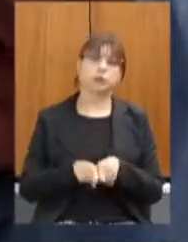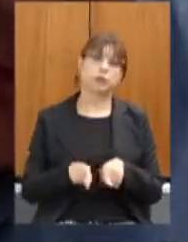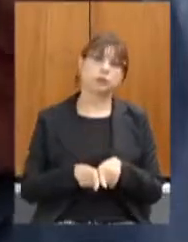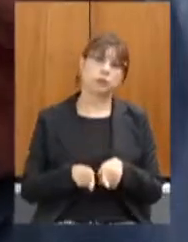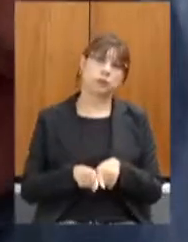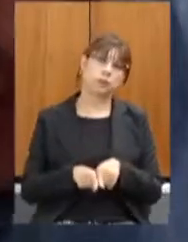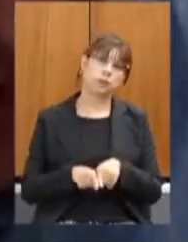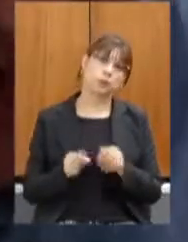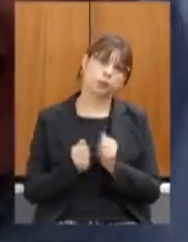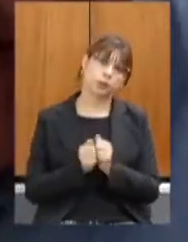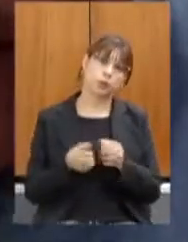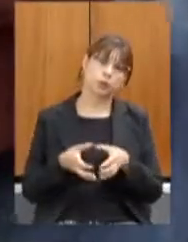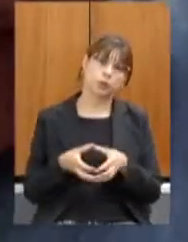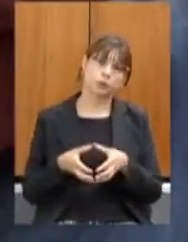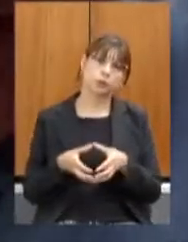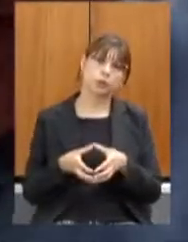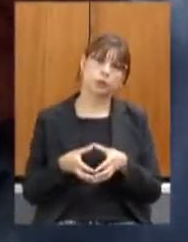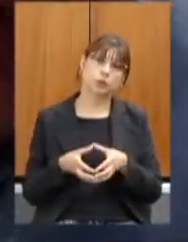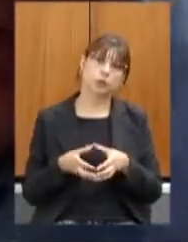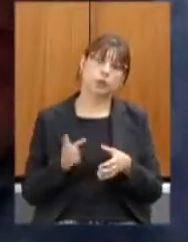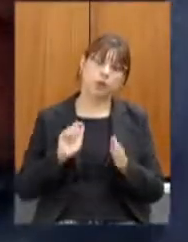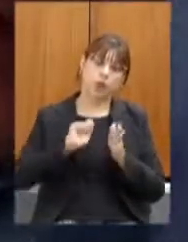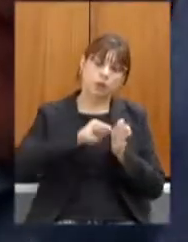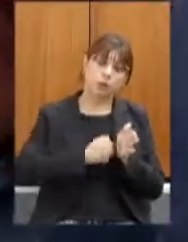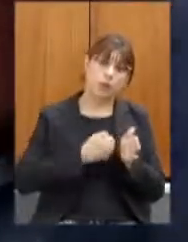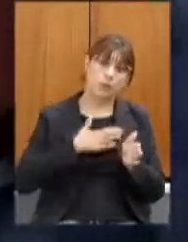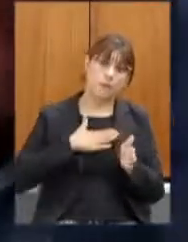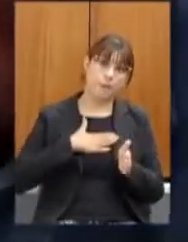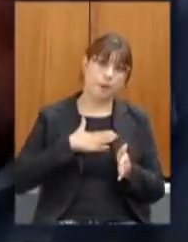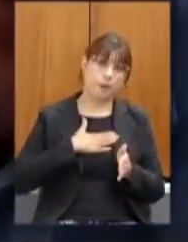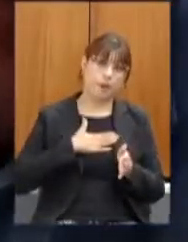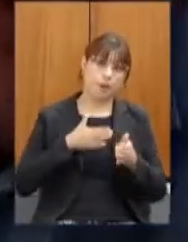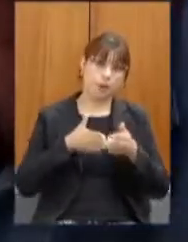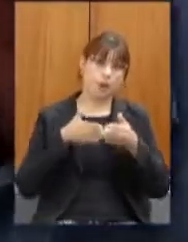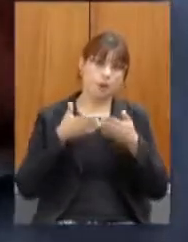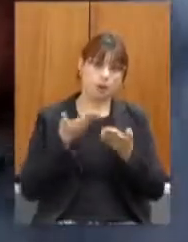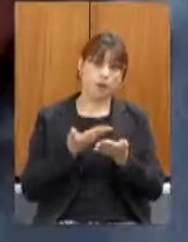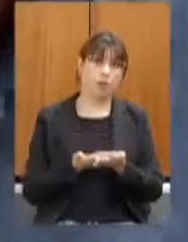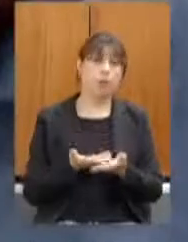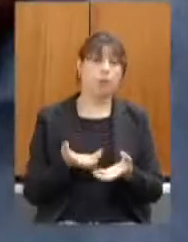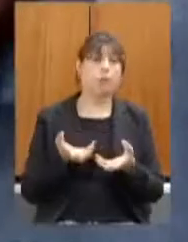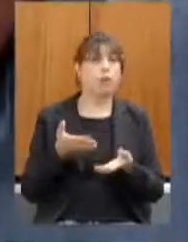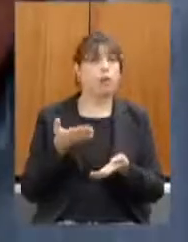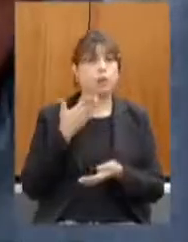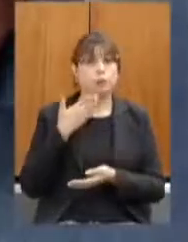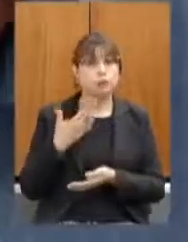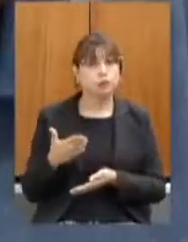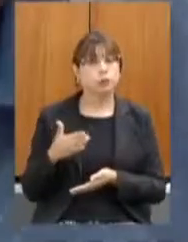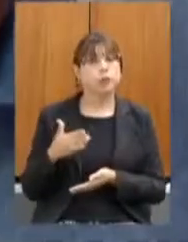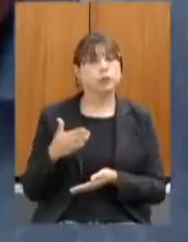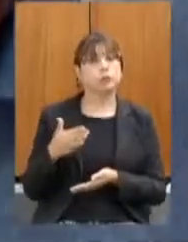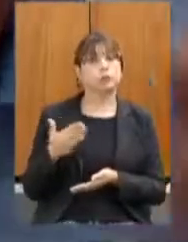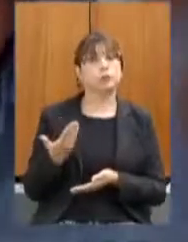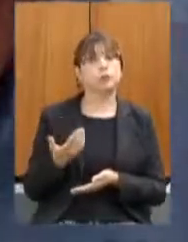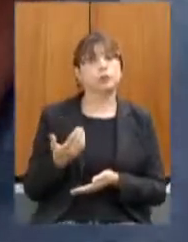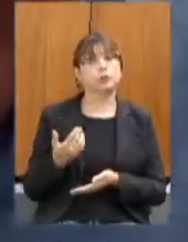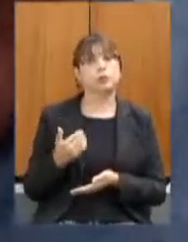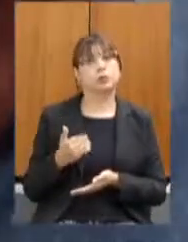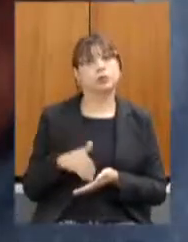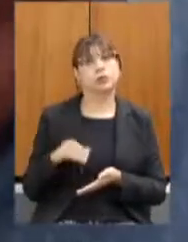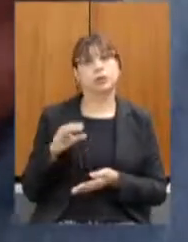junto em nome da comissão esse requerimento meu eu quero pedir o doutor Carlos Eduardo é que